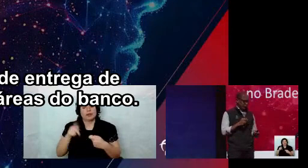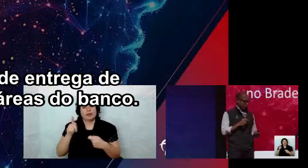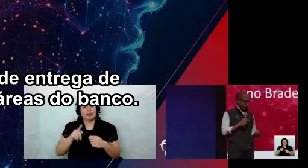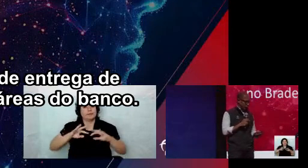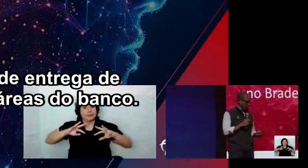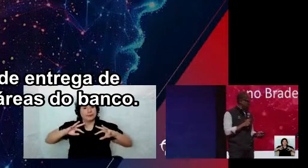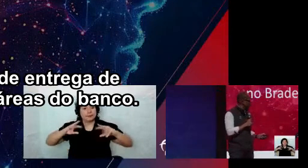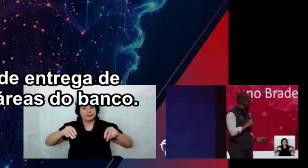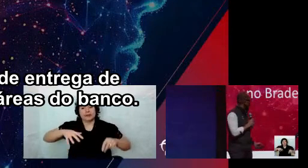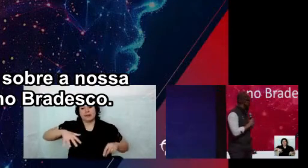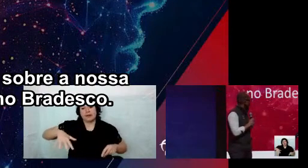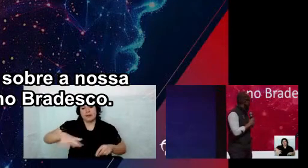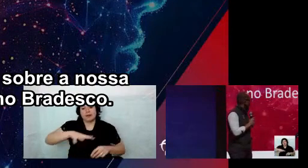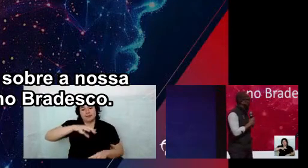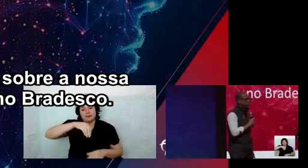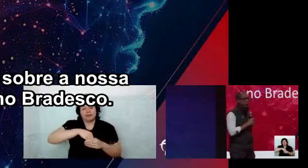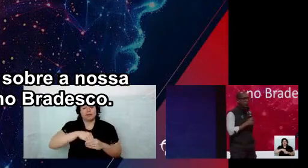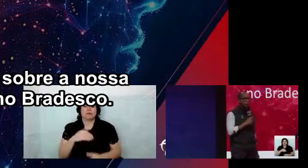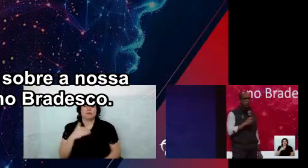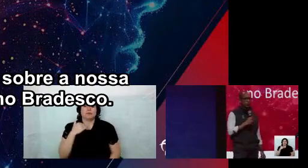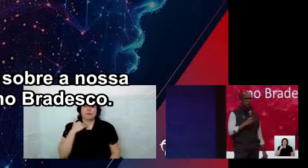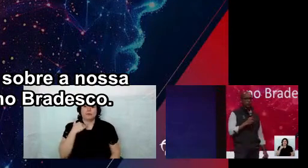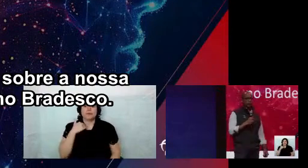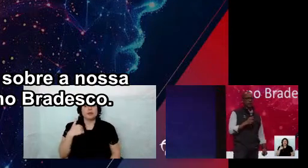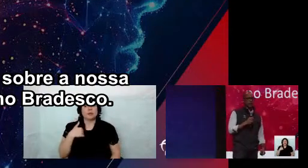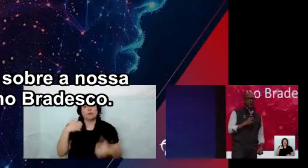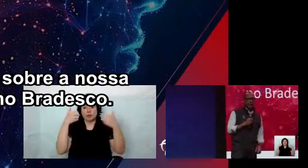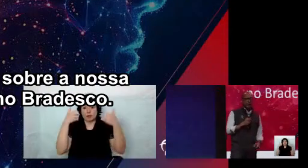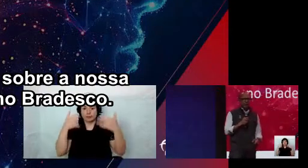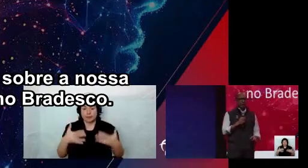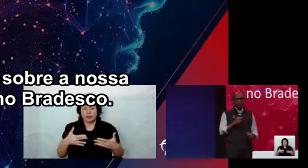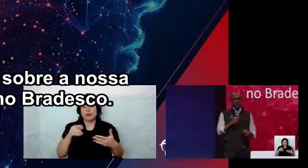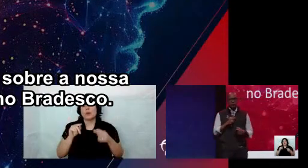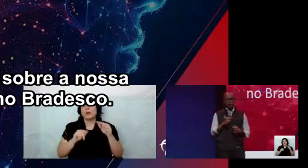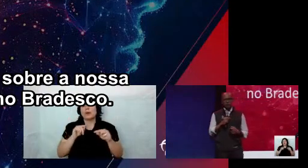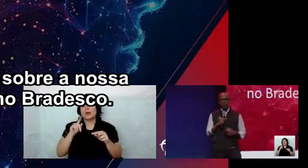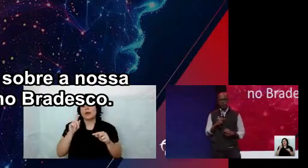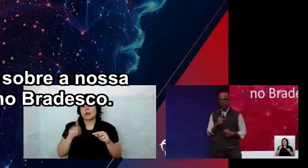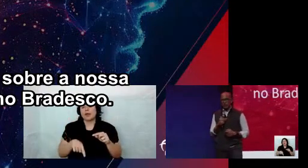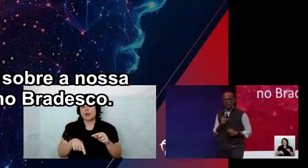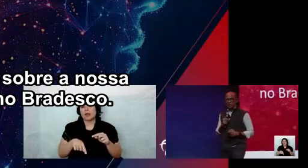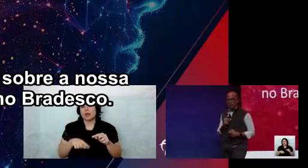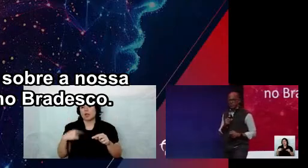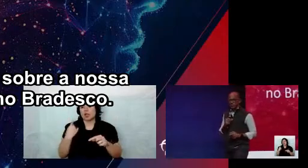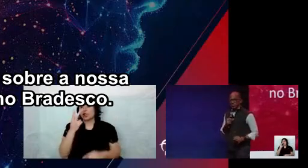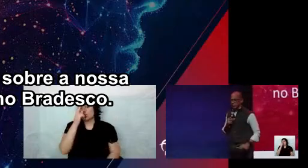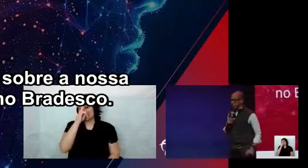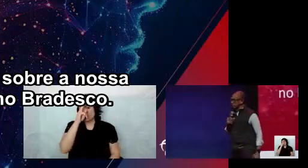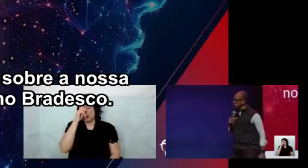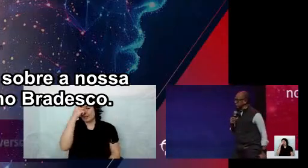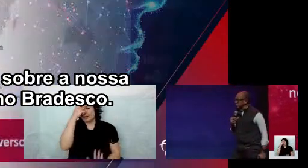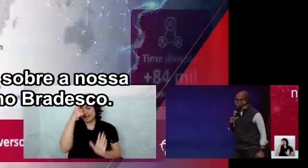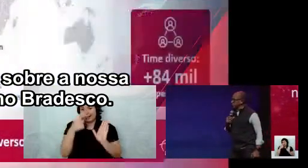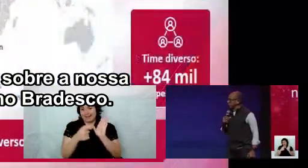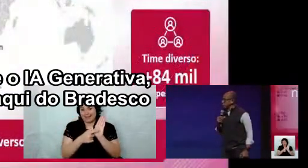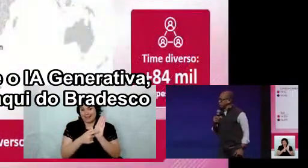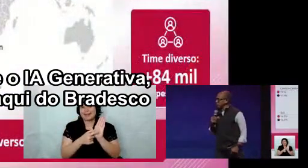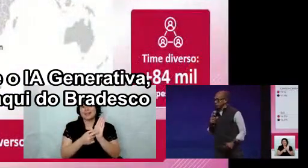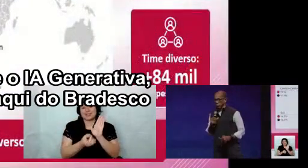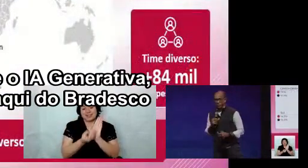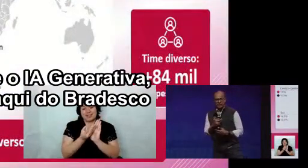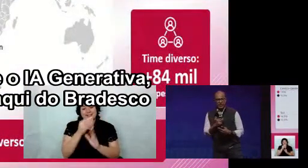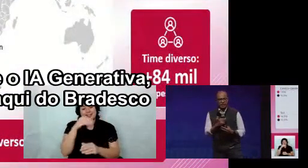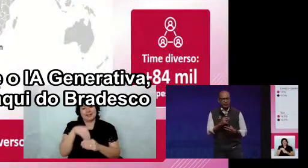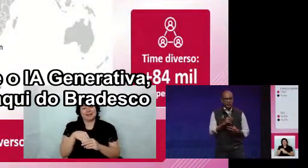as áreas do banco. E eu vou contar um pouco aqui sobre a nossa história com IA generativa no Bradesco.